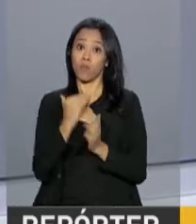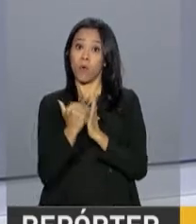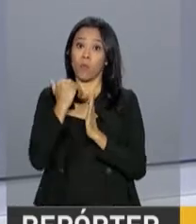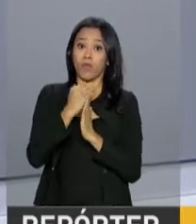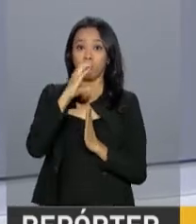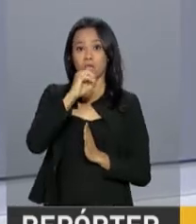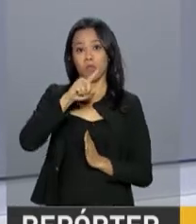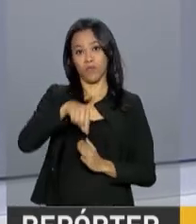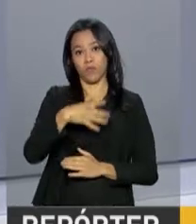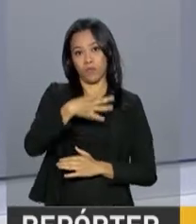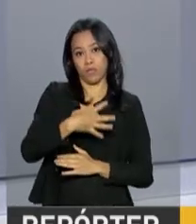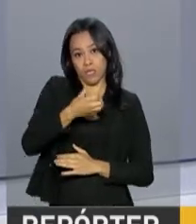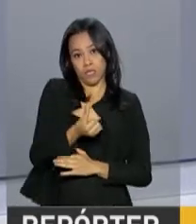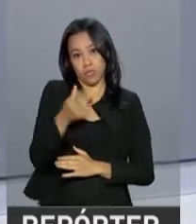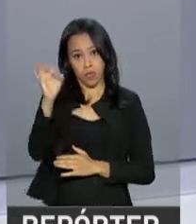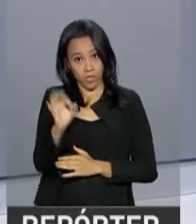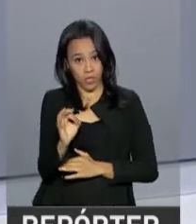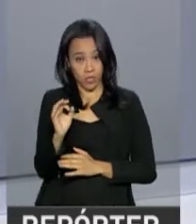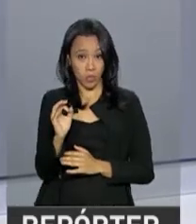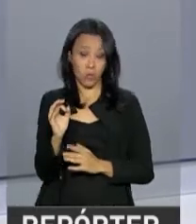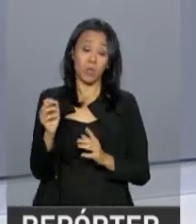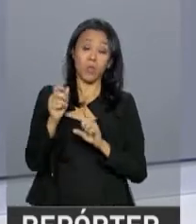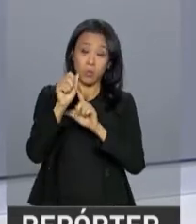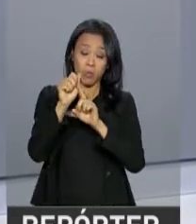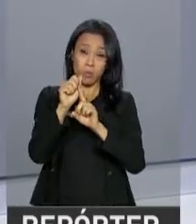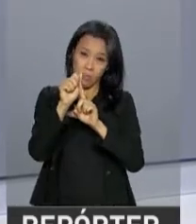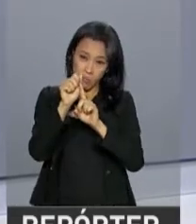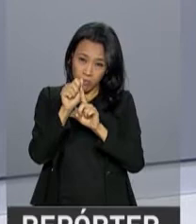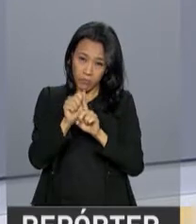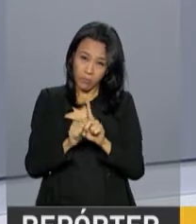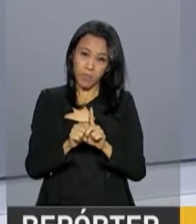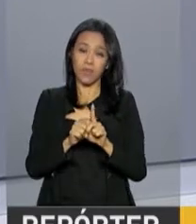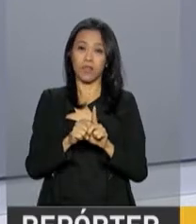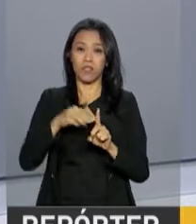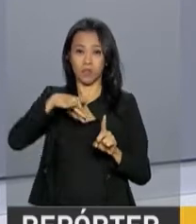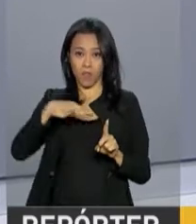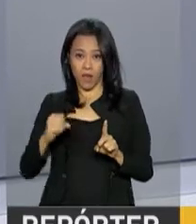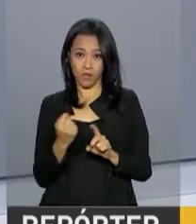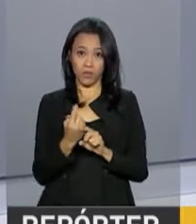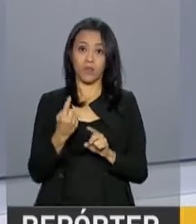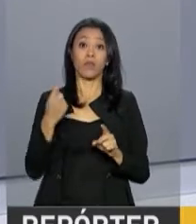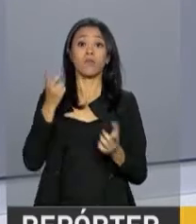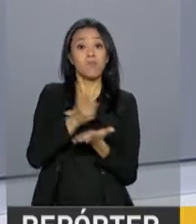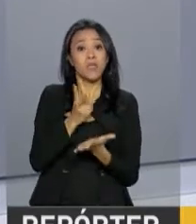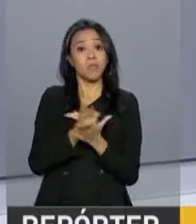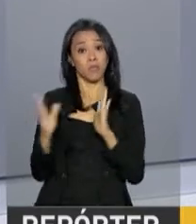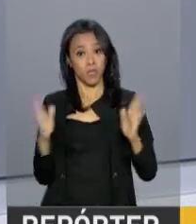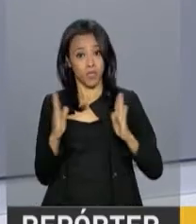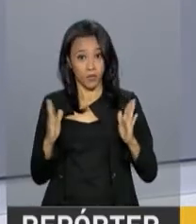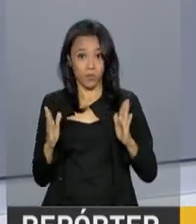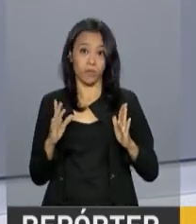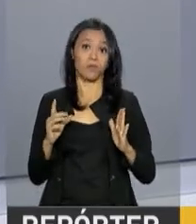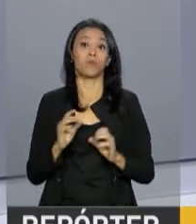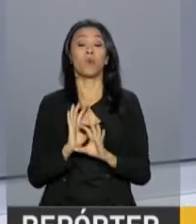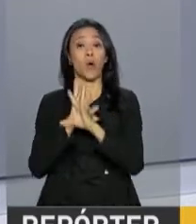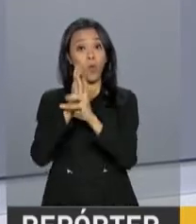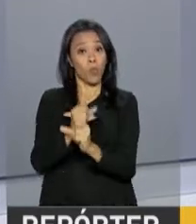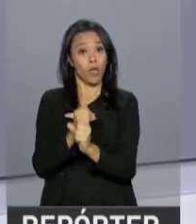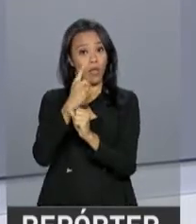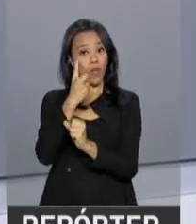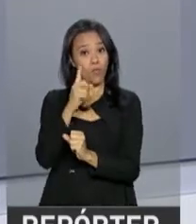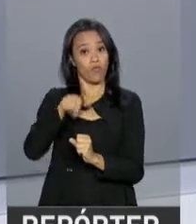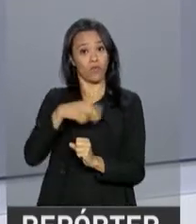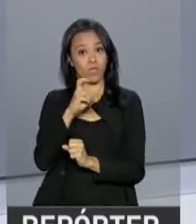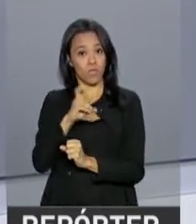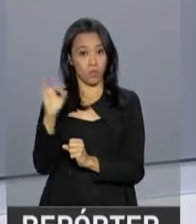março no ano a na mesma comparação o resultado acumula acumulado chega a 1,55 por cento o pib